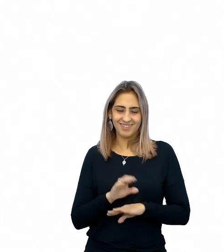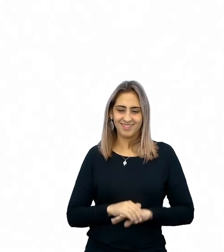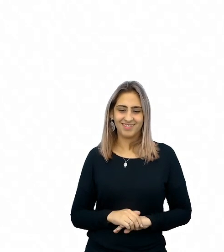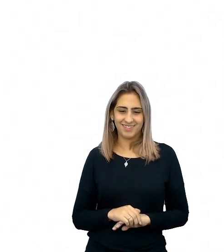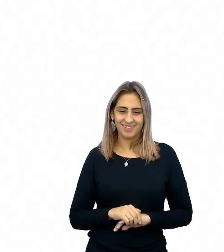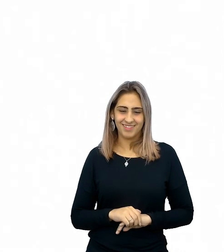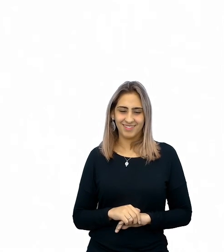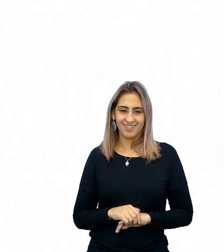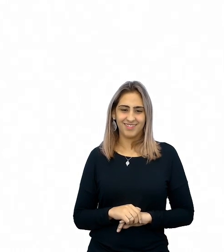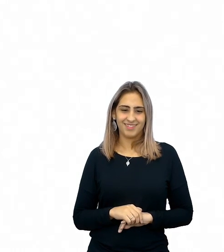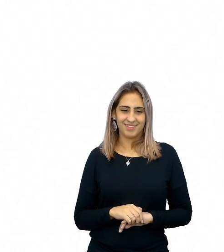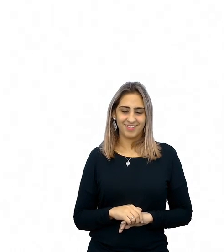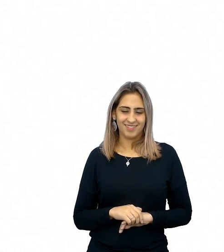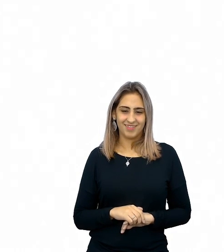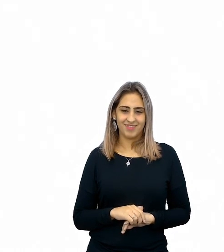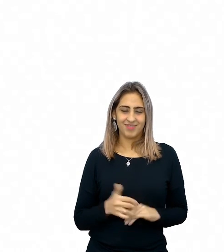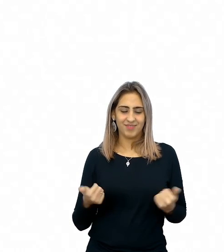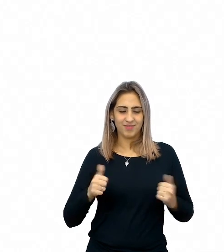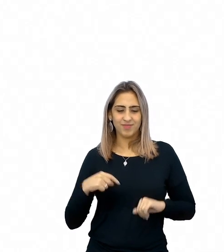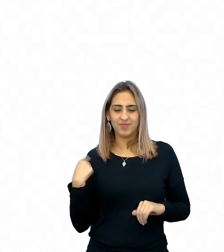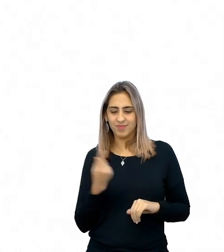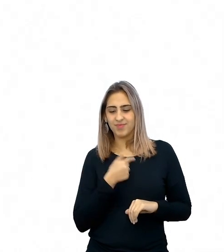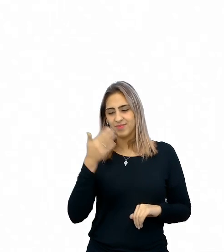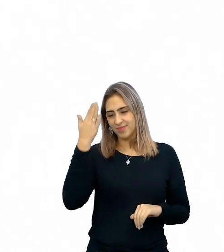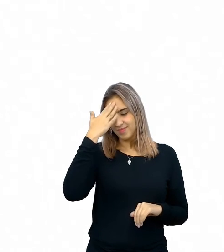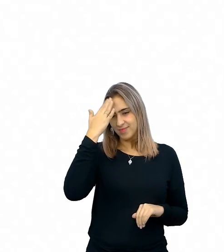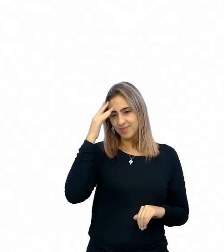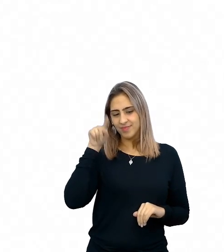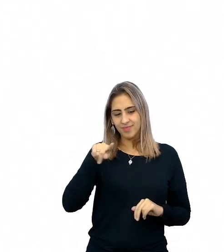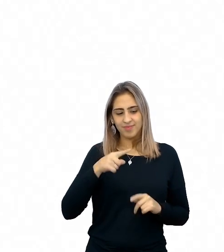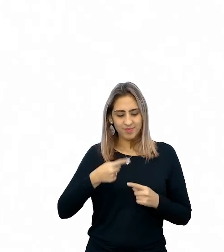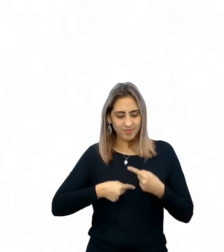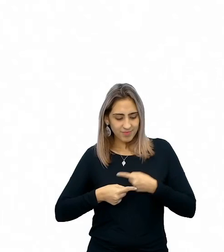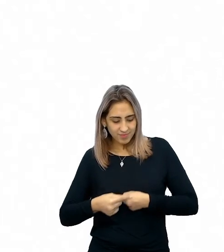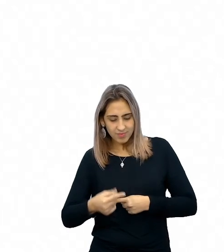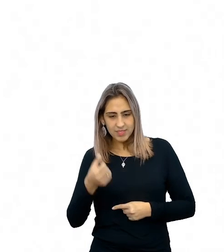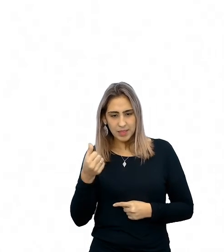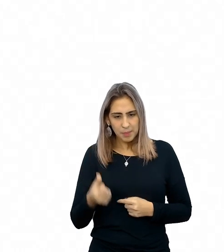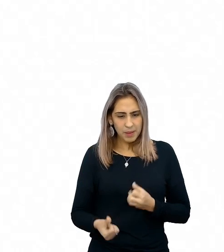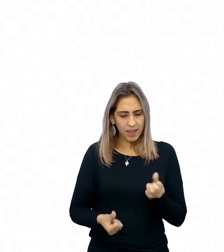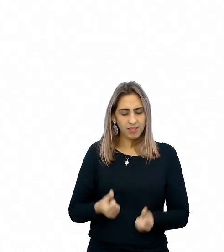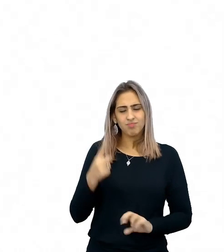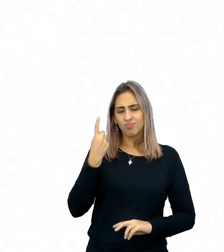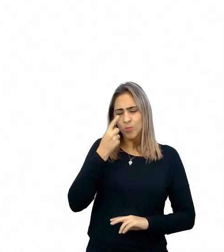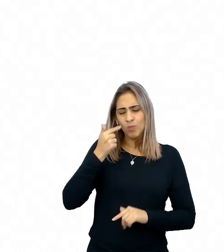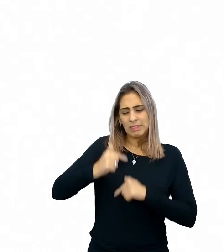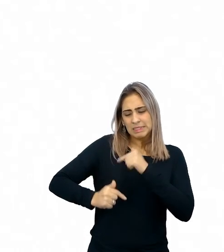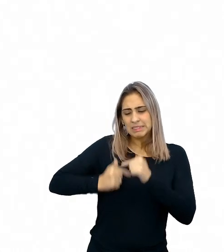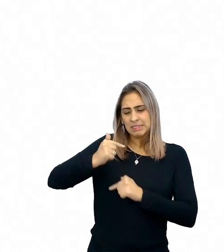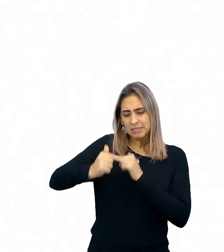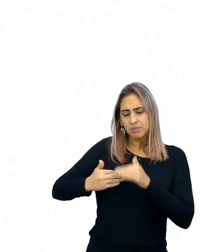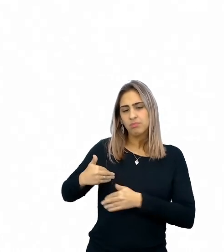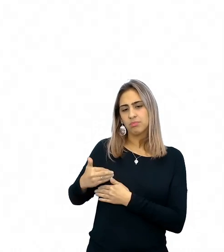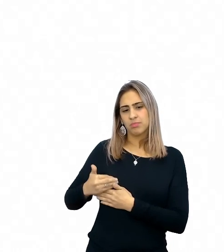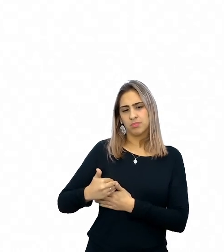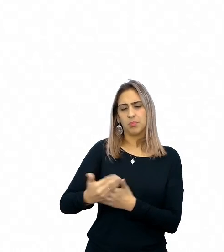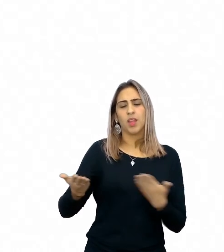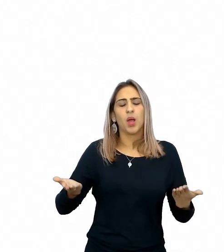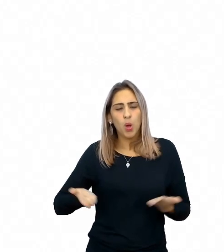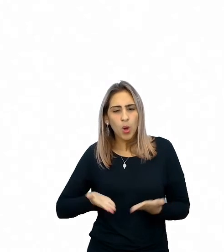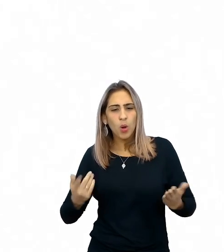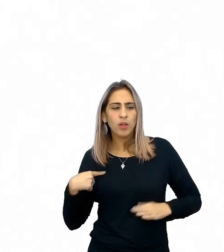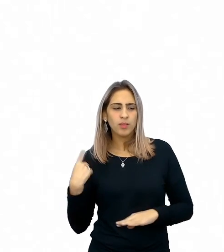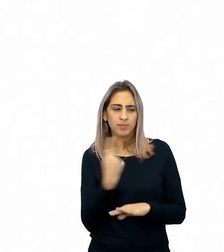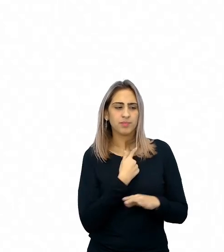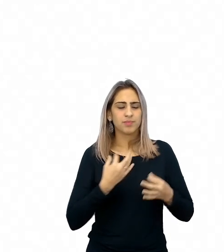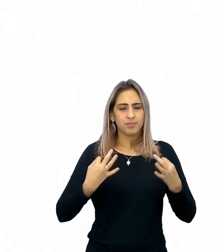a semana de estudos intensivos. Nós sabemos que esse foi um semestre de muito trabalho e agora nós